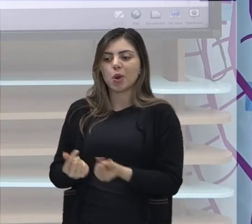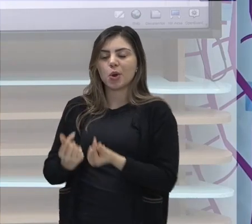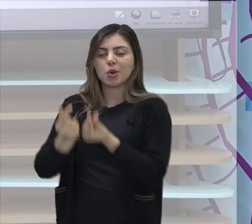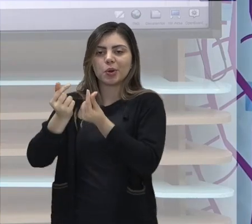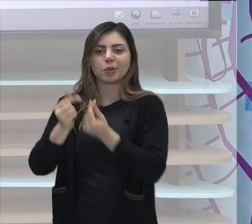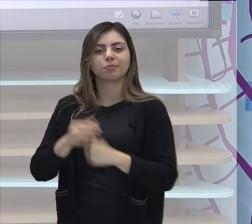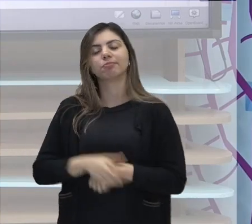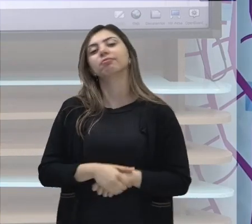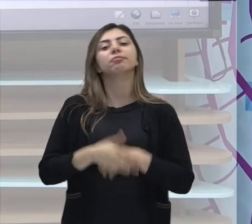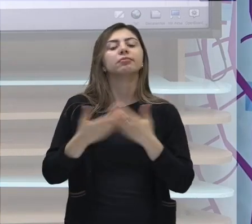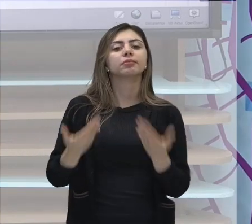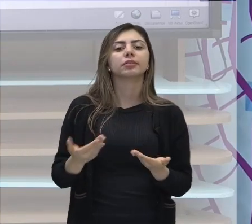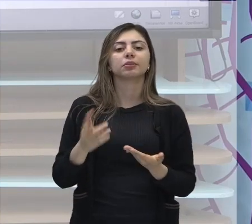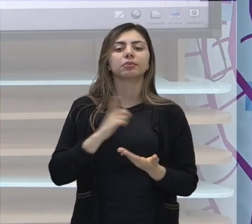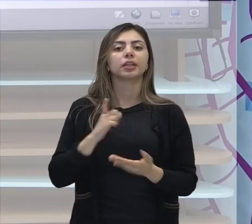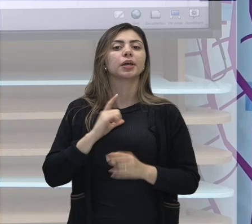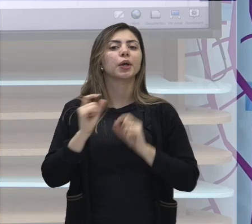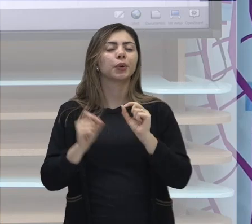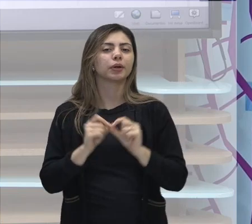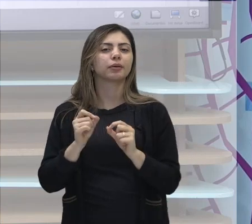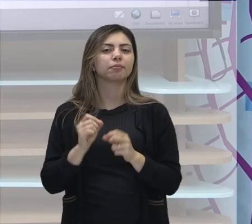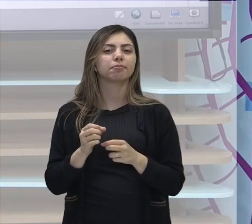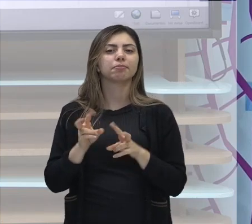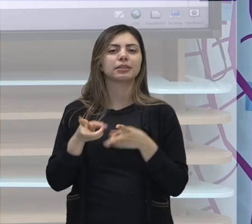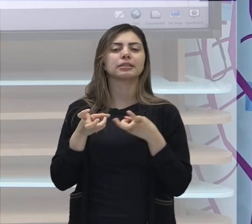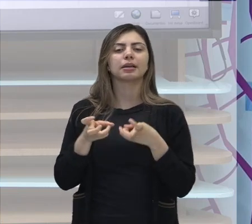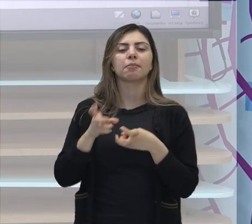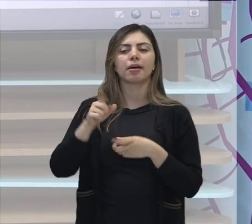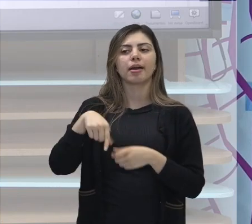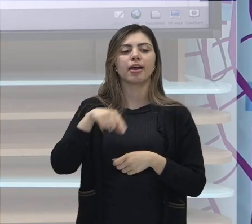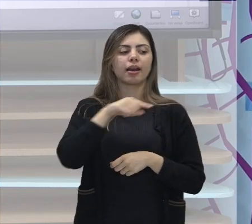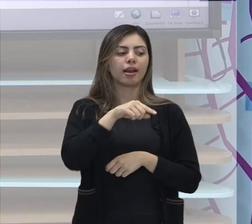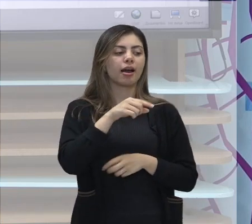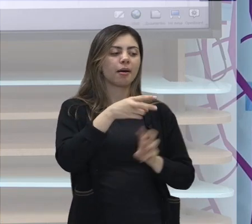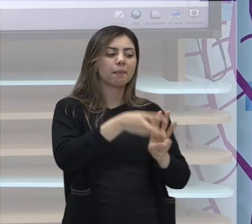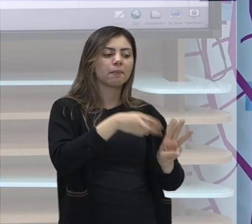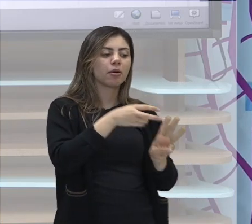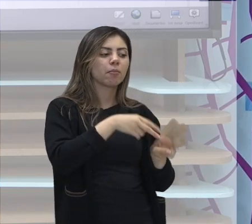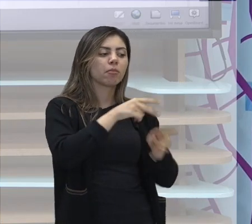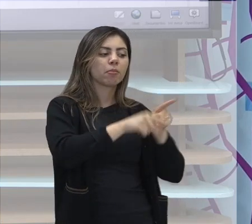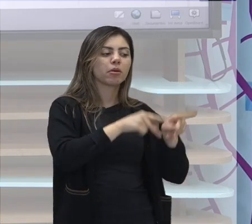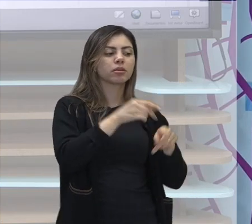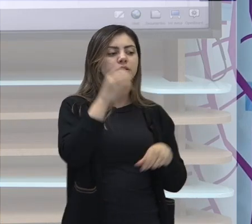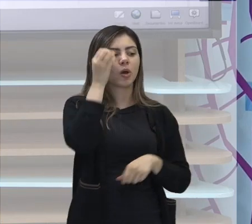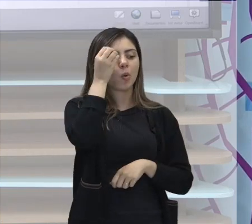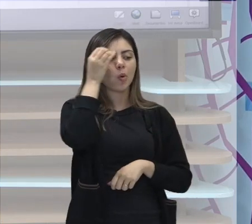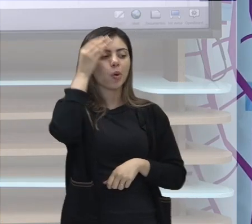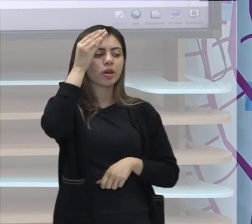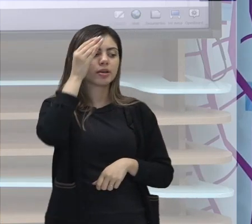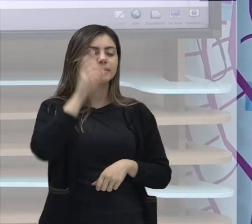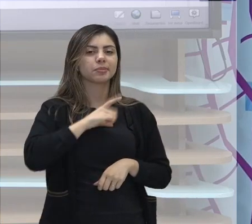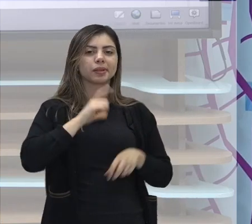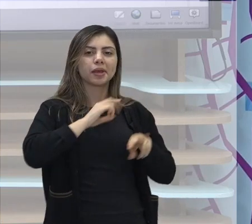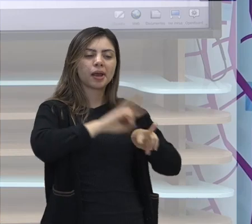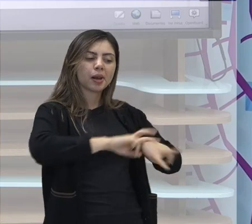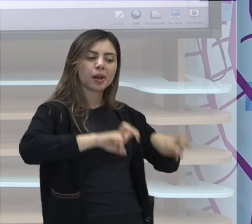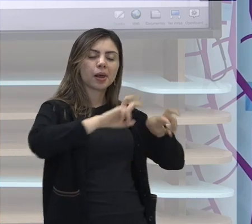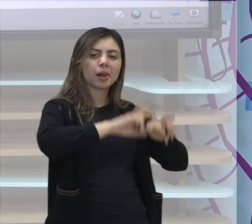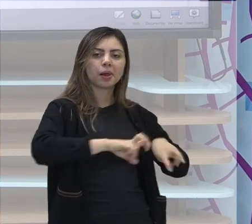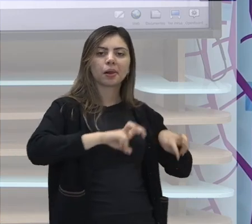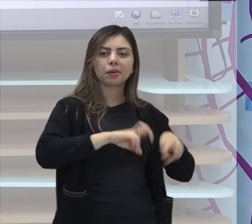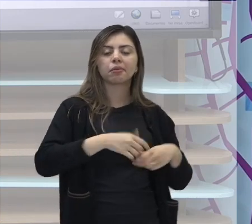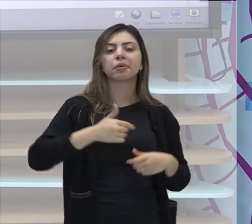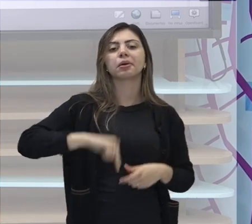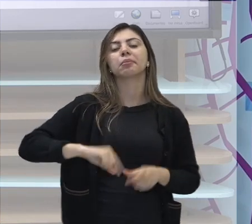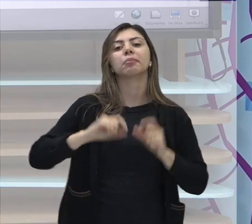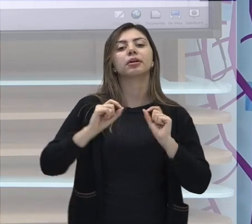Então você tem a utilização do conhecimento desse povo, né, dos povos indígenas, e